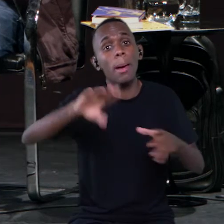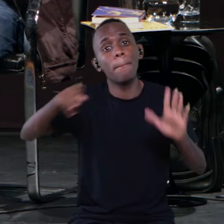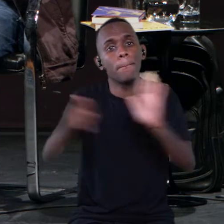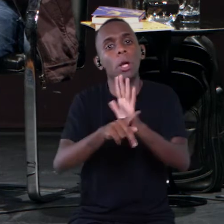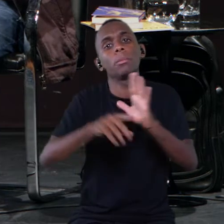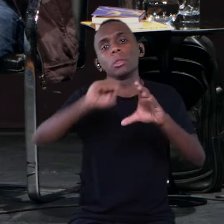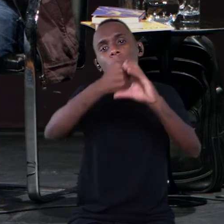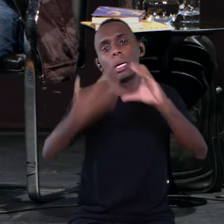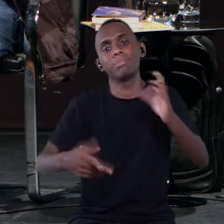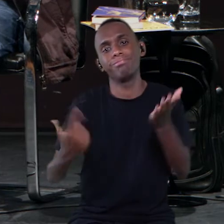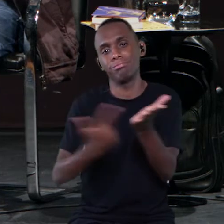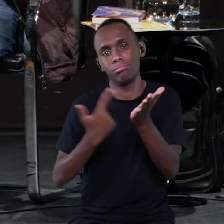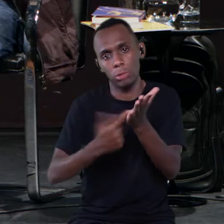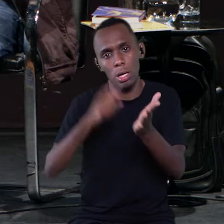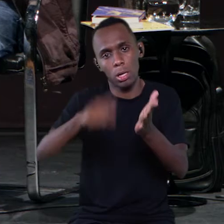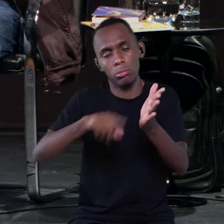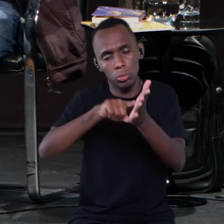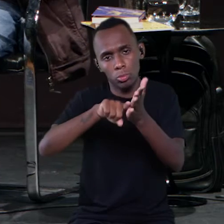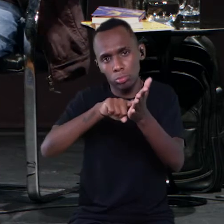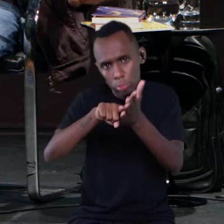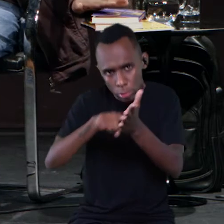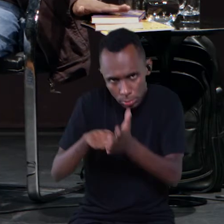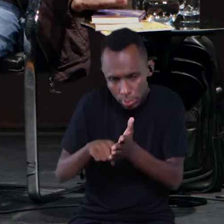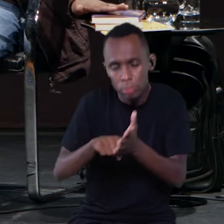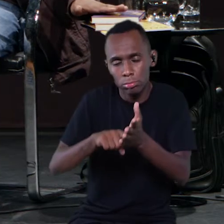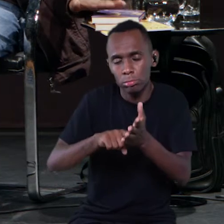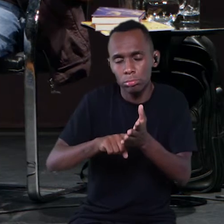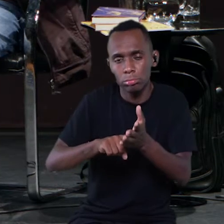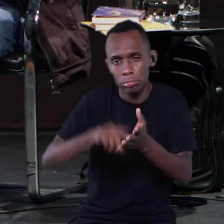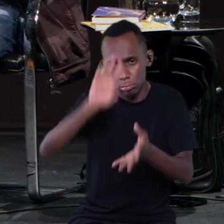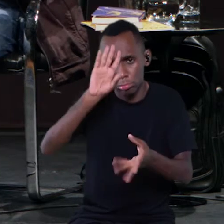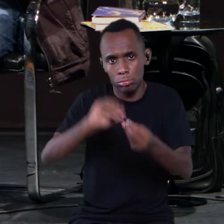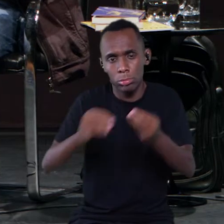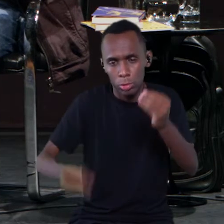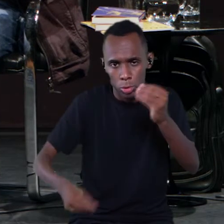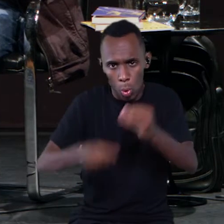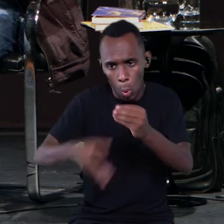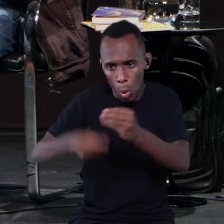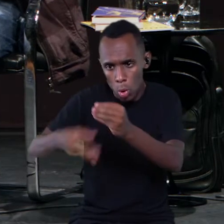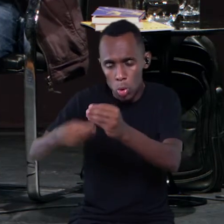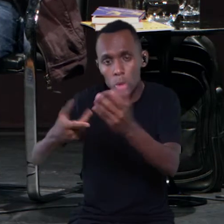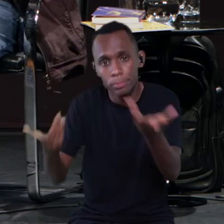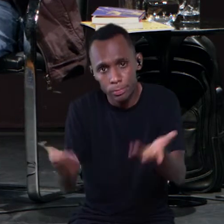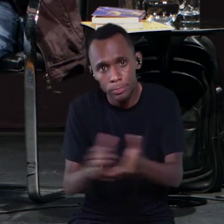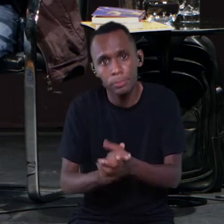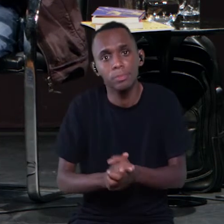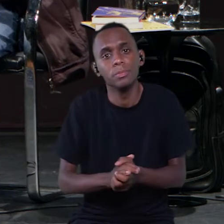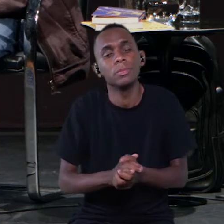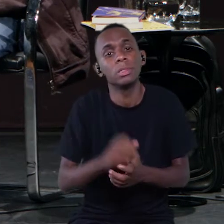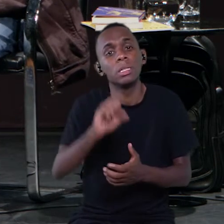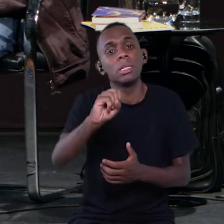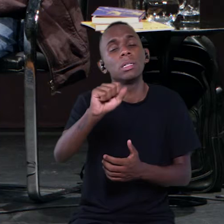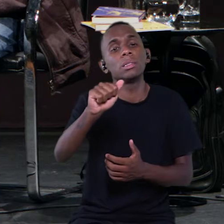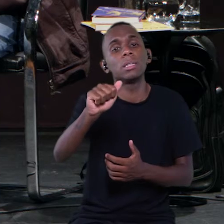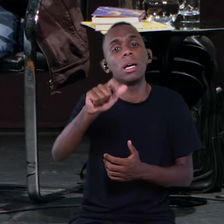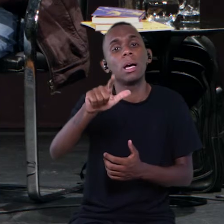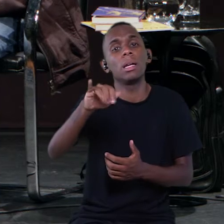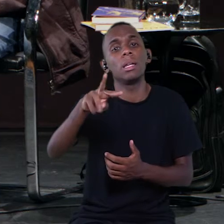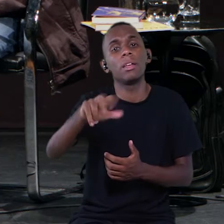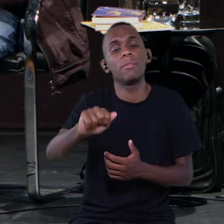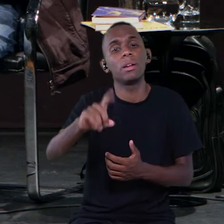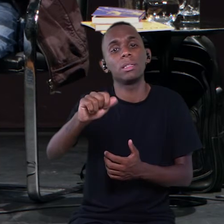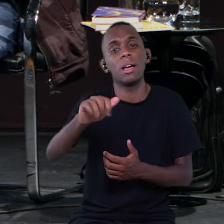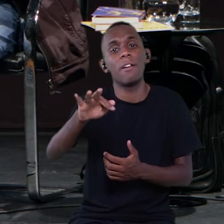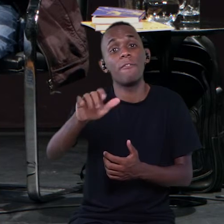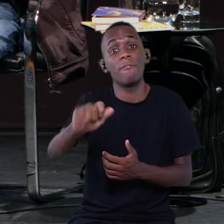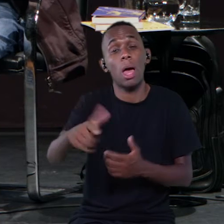temas de estudo que deve sair no livro complementar a esse do Orfeu Exu. É um livro chamado A Saliva da Fala, em que eu vou propor